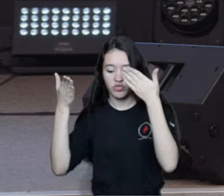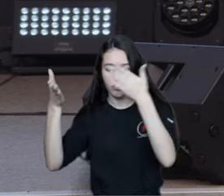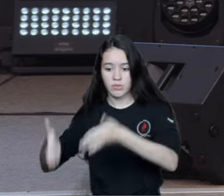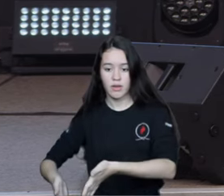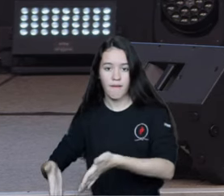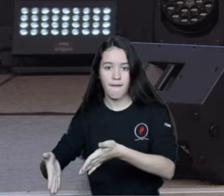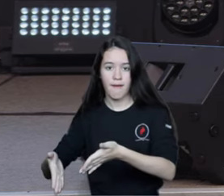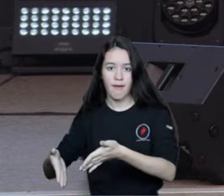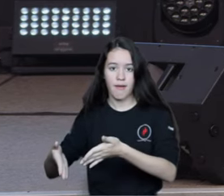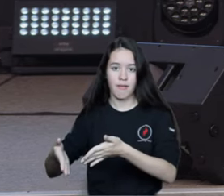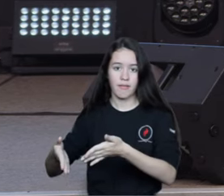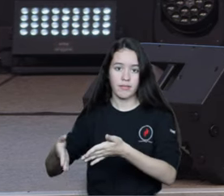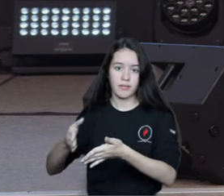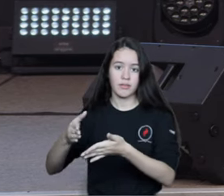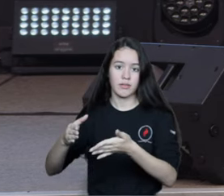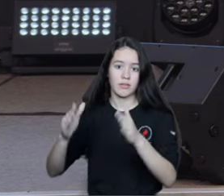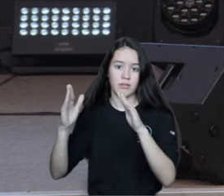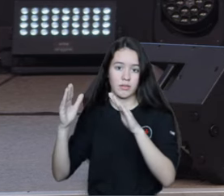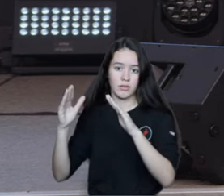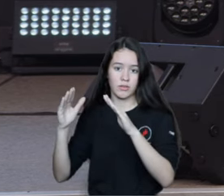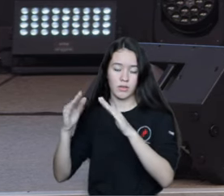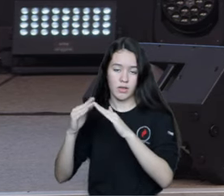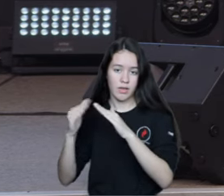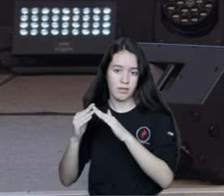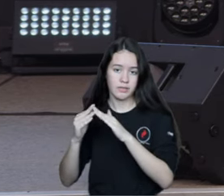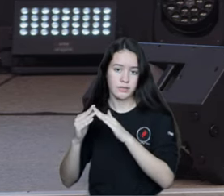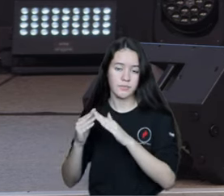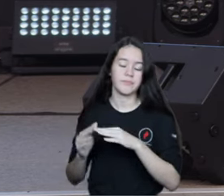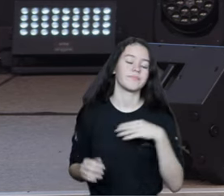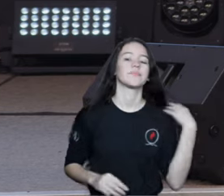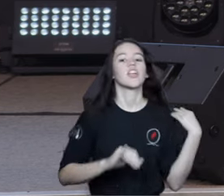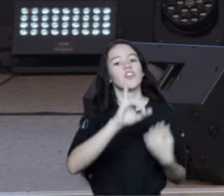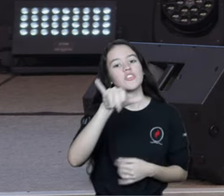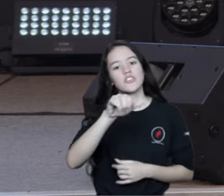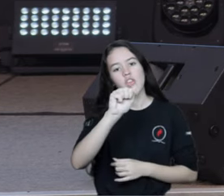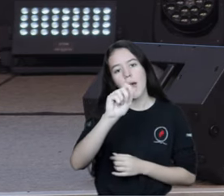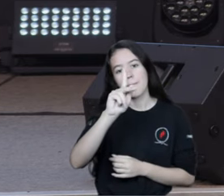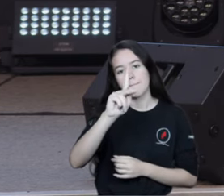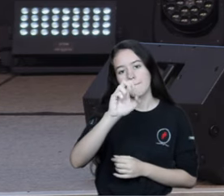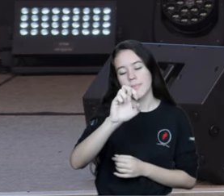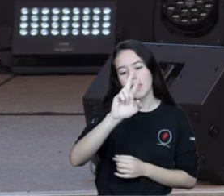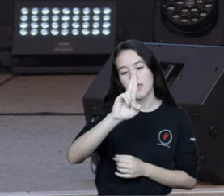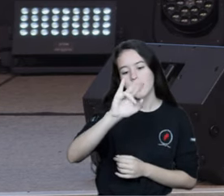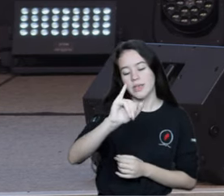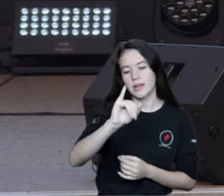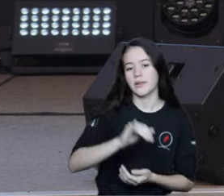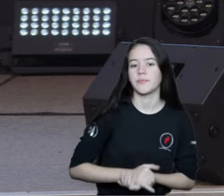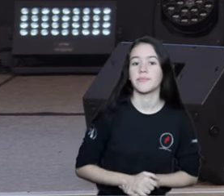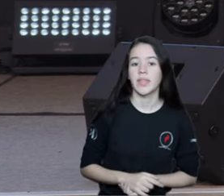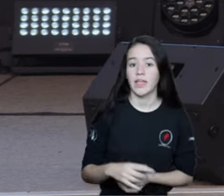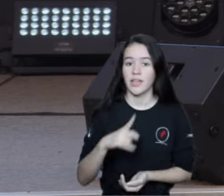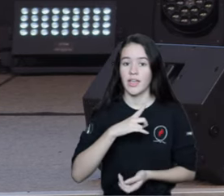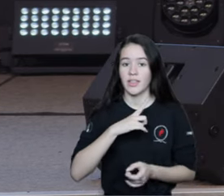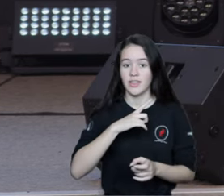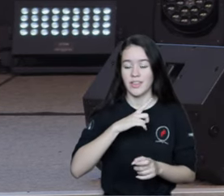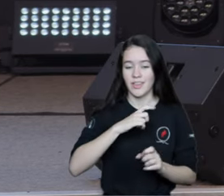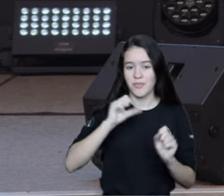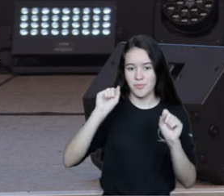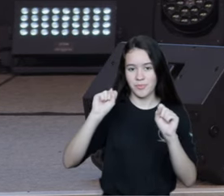no santo Japeri já teria ponto de referência tem uma bicicleta amarrada